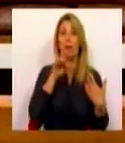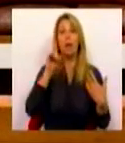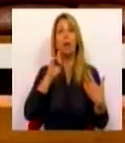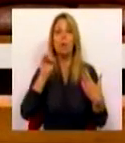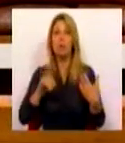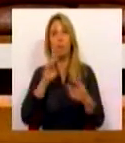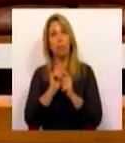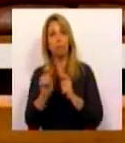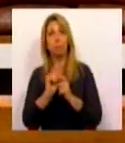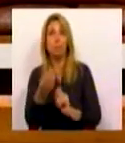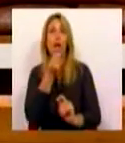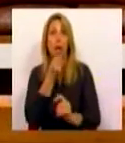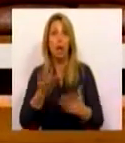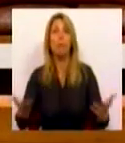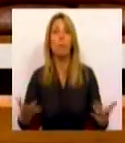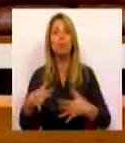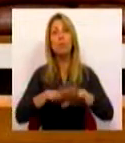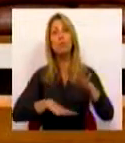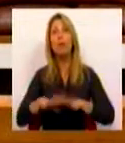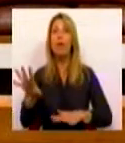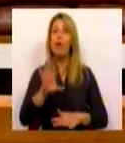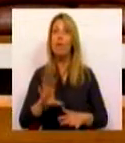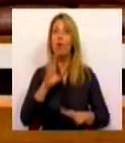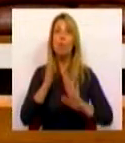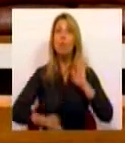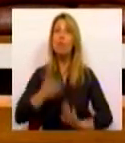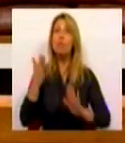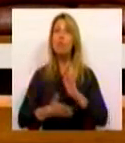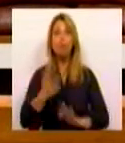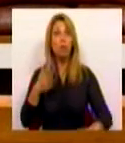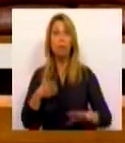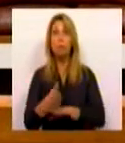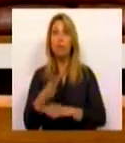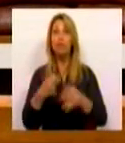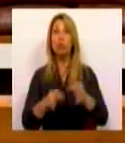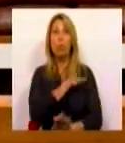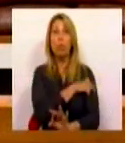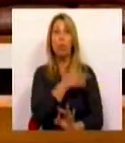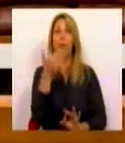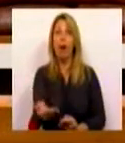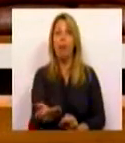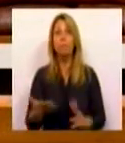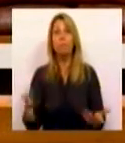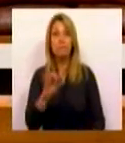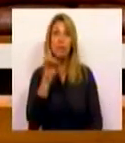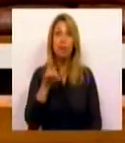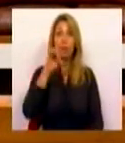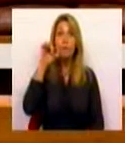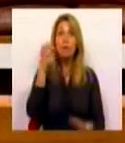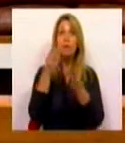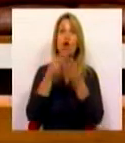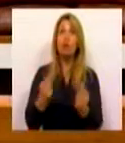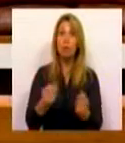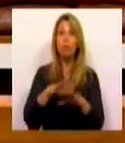de alimentos se faça de forma urgente pelo Tribunal competente. Questão que não ficou resolvida